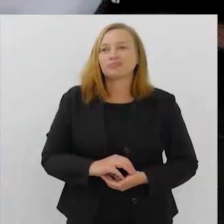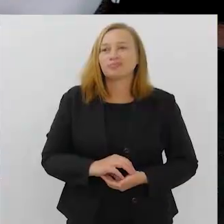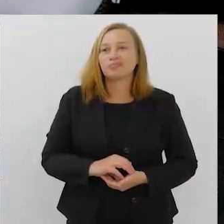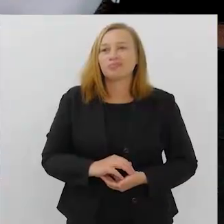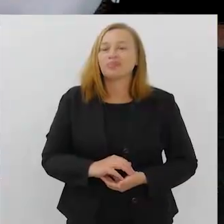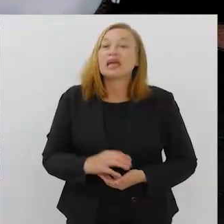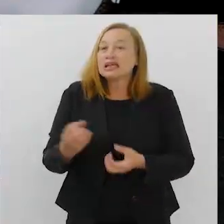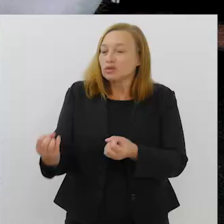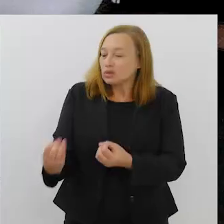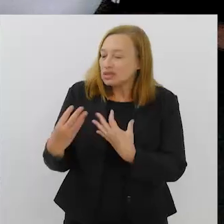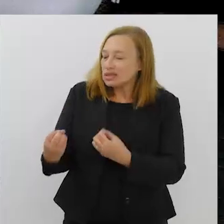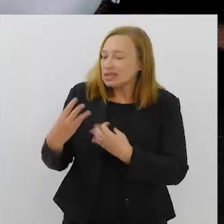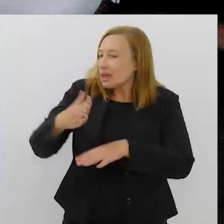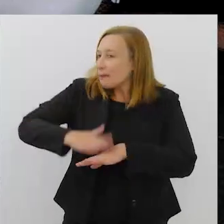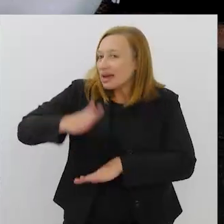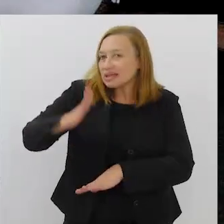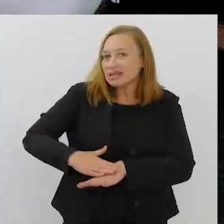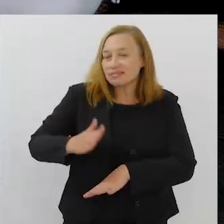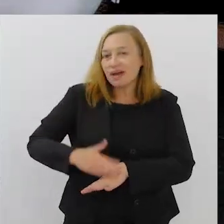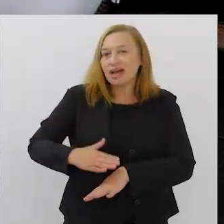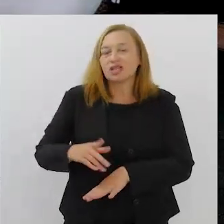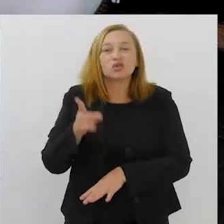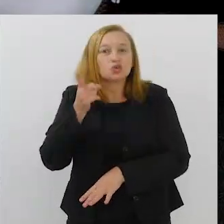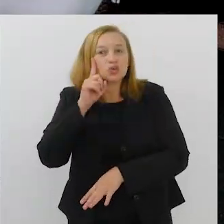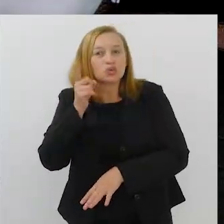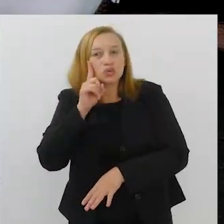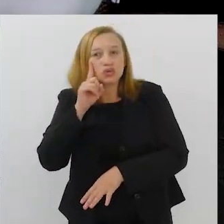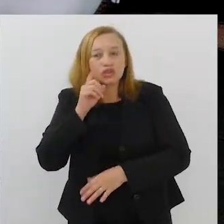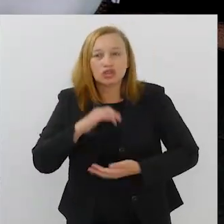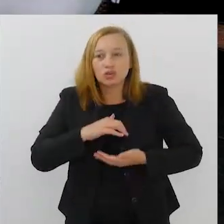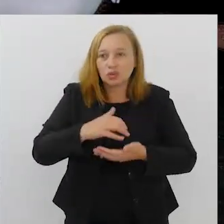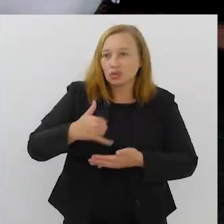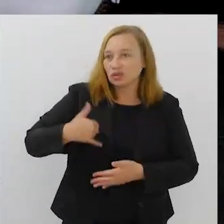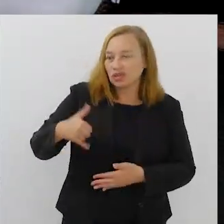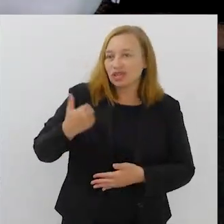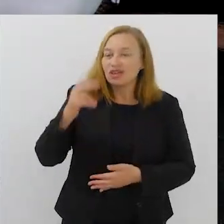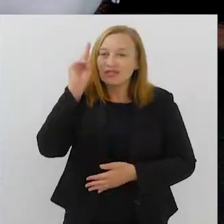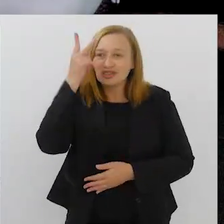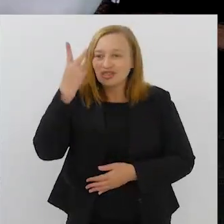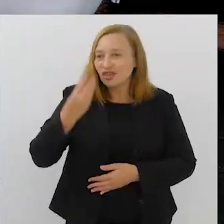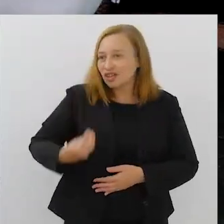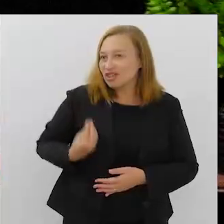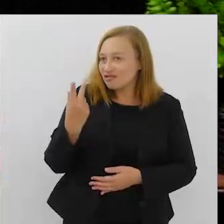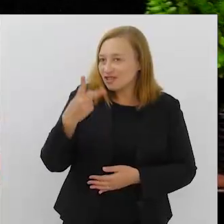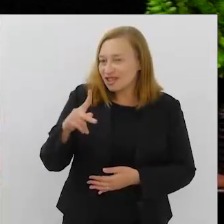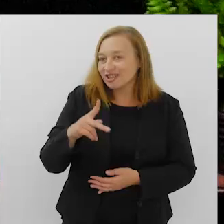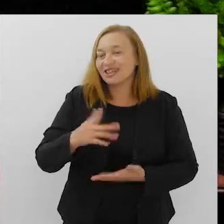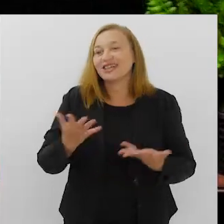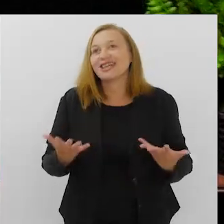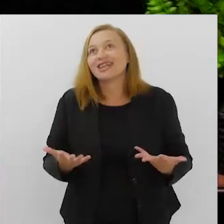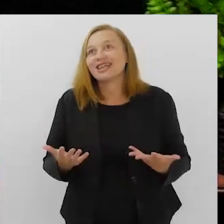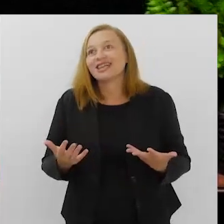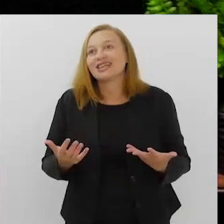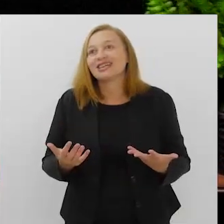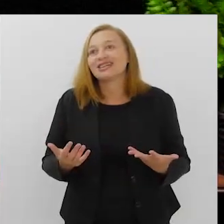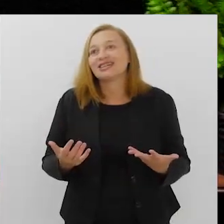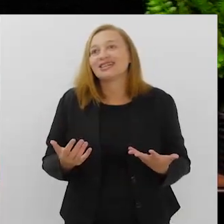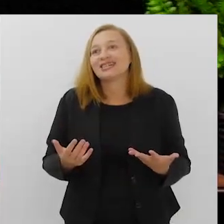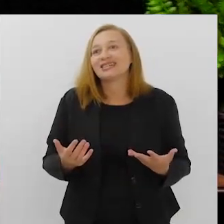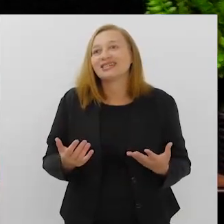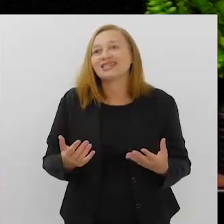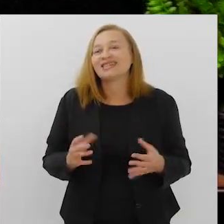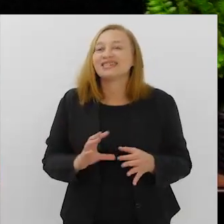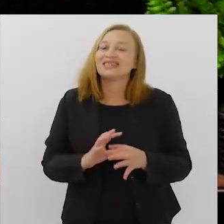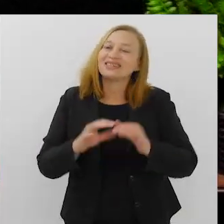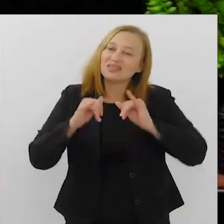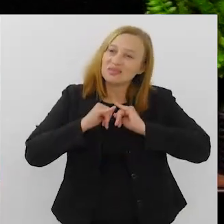nos ensina, né? Nos ensina cada vez mais com as suas atitudes, com as suas histórias de vida, né?